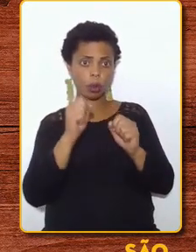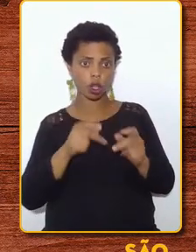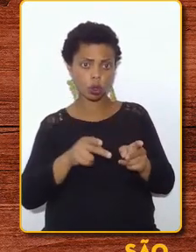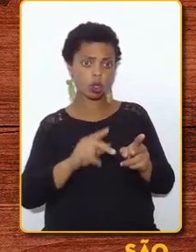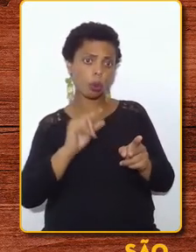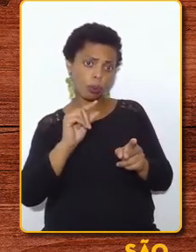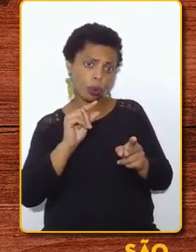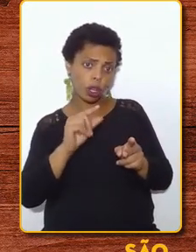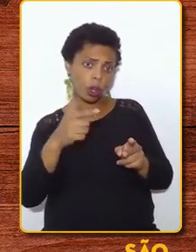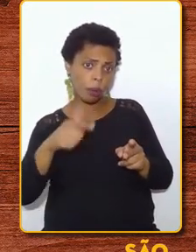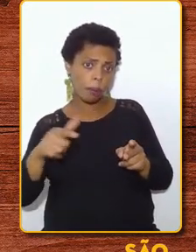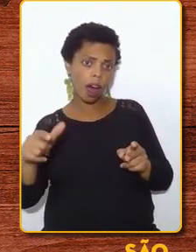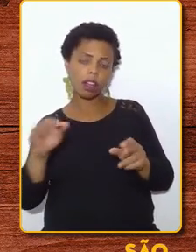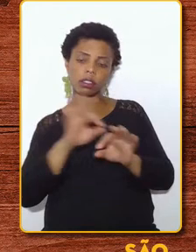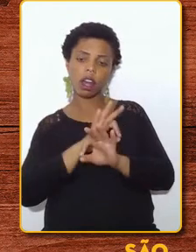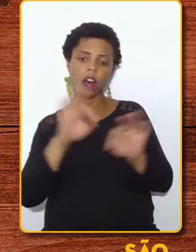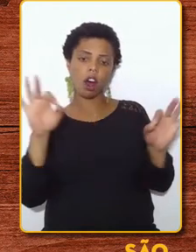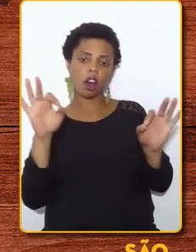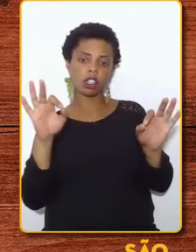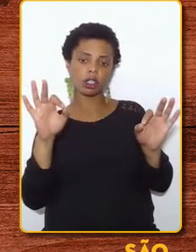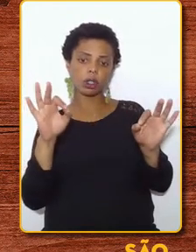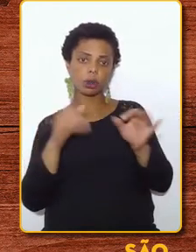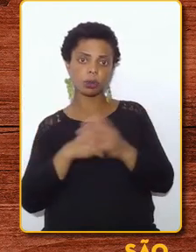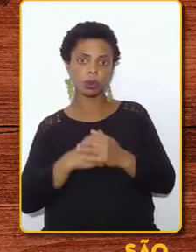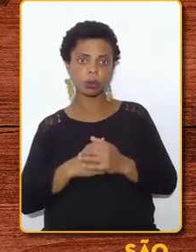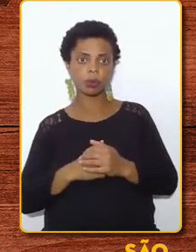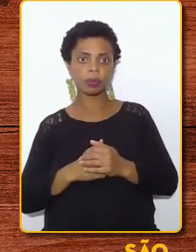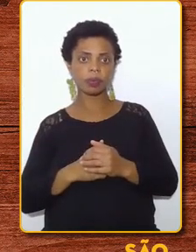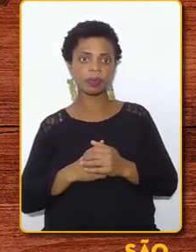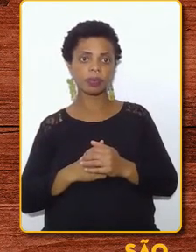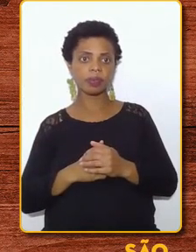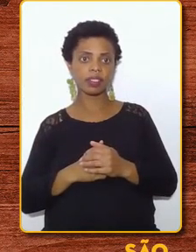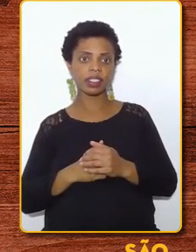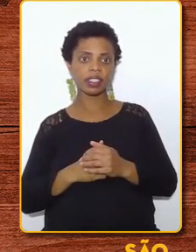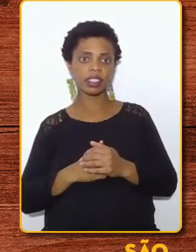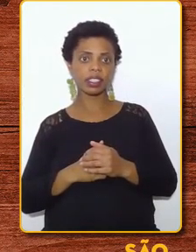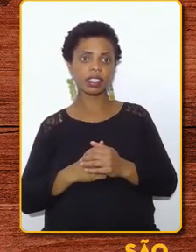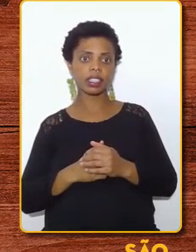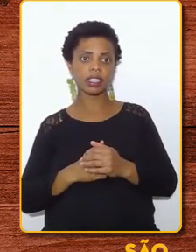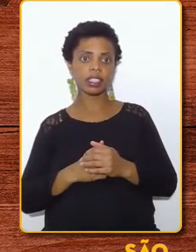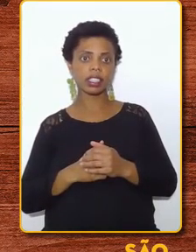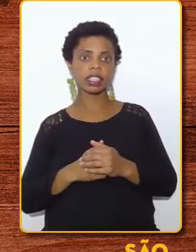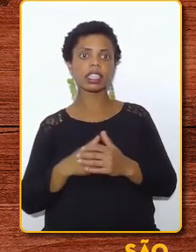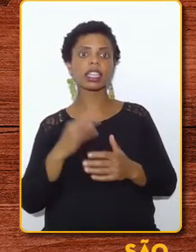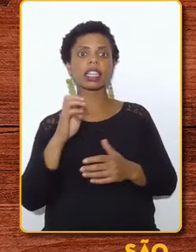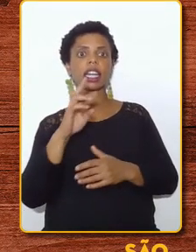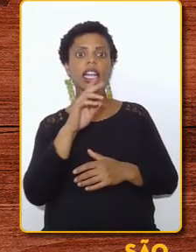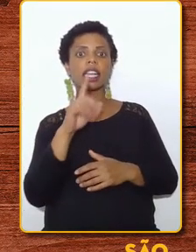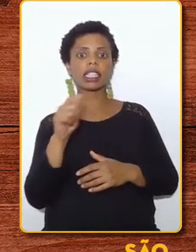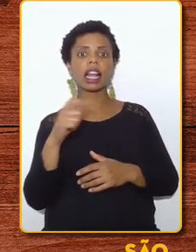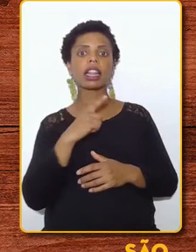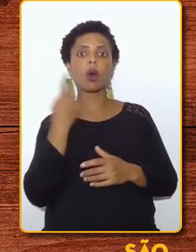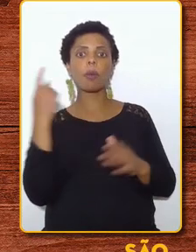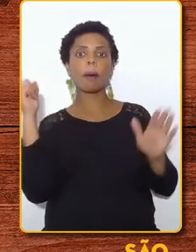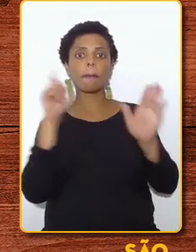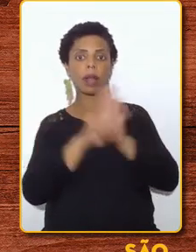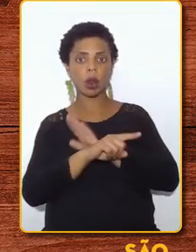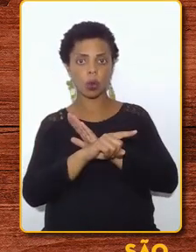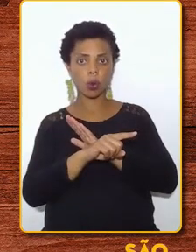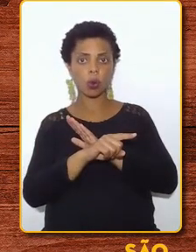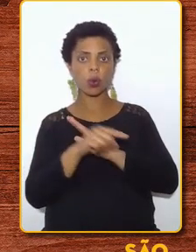pouquinho, vai ser ótimo. E aí, Tereza, veio uma pergunta no chat para você, da Kênia